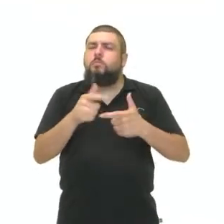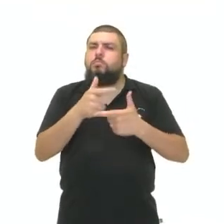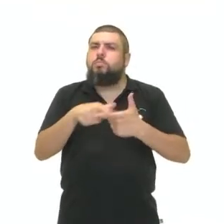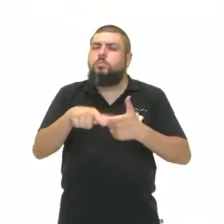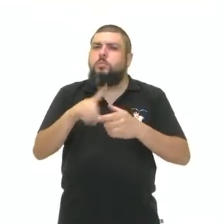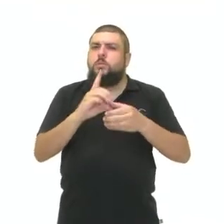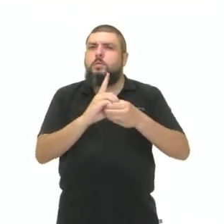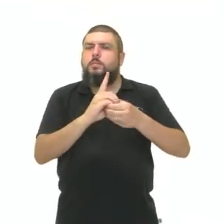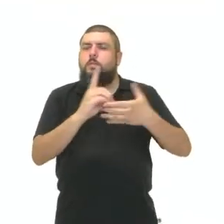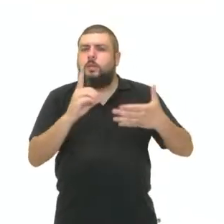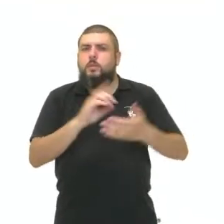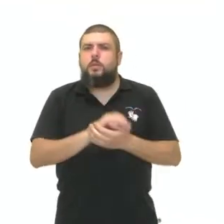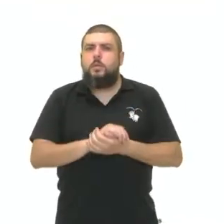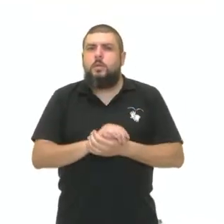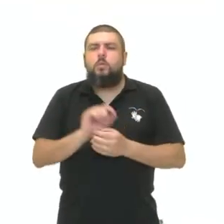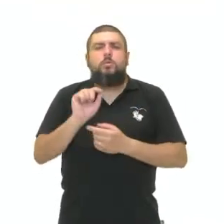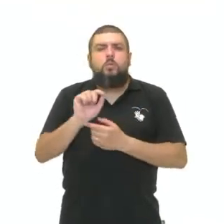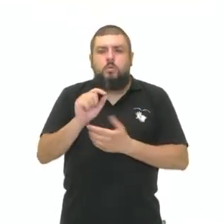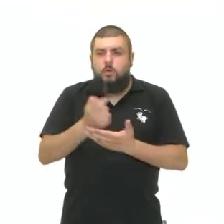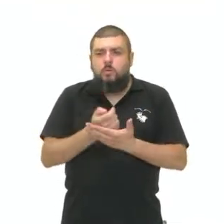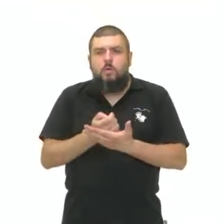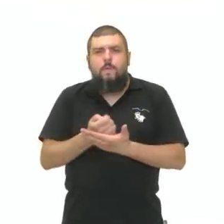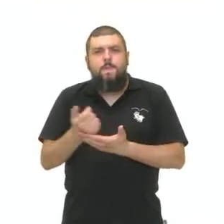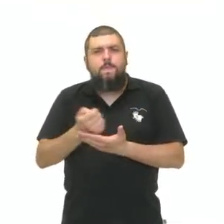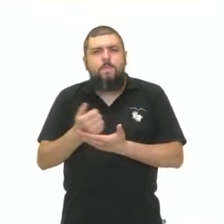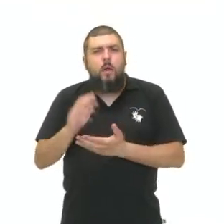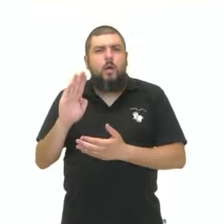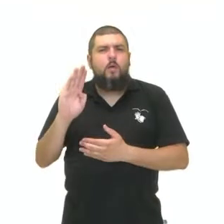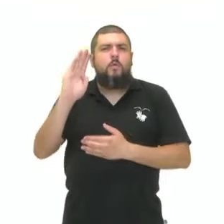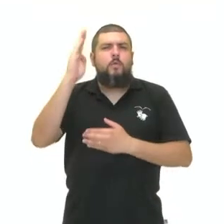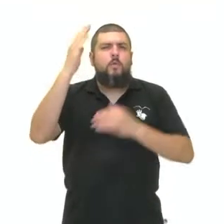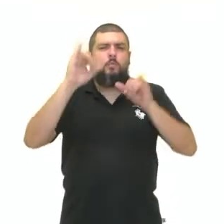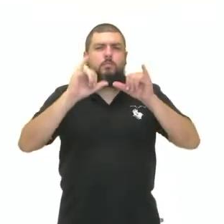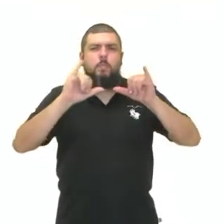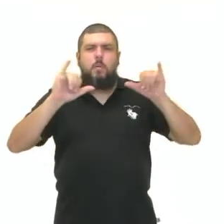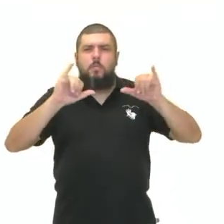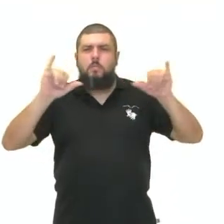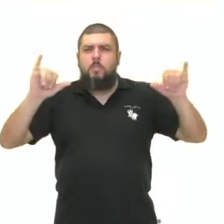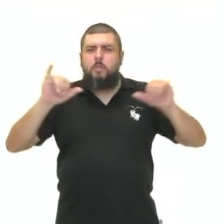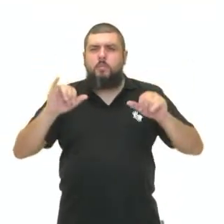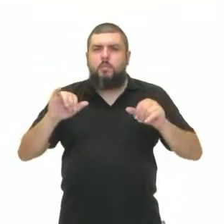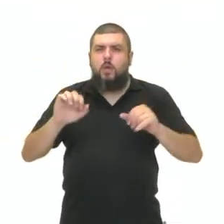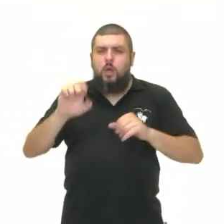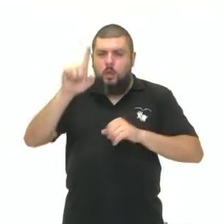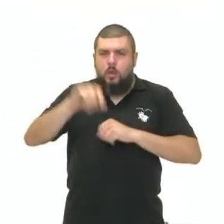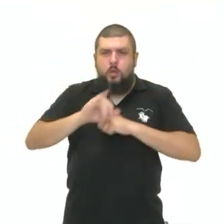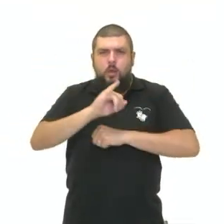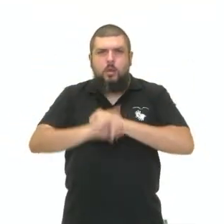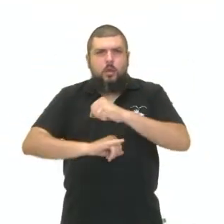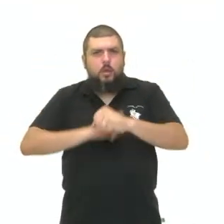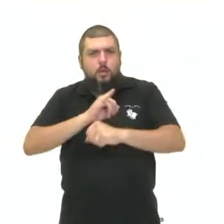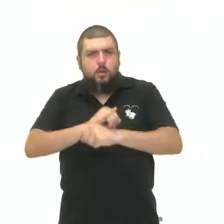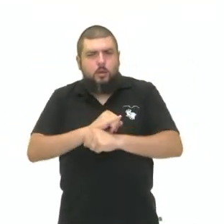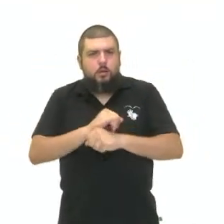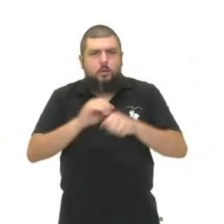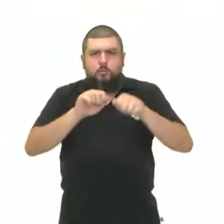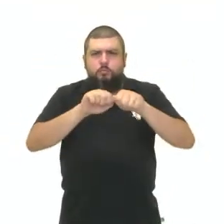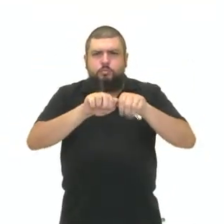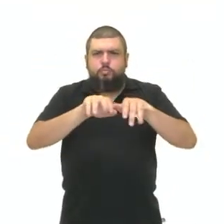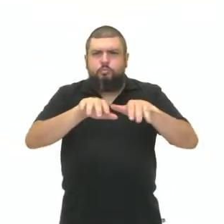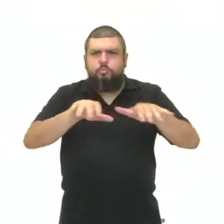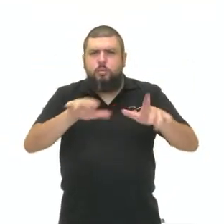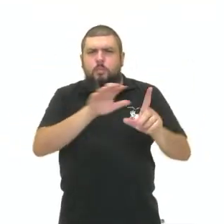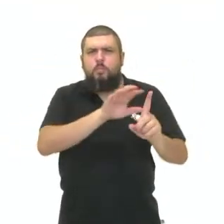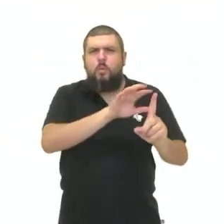fake news, notícias inventadas, geralmente com o objetivo de viralizar na internet e influenciar consumidores